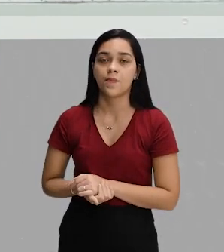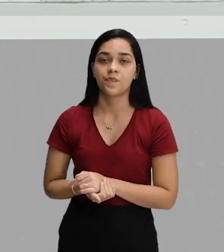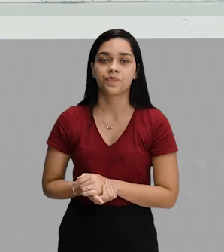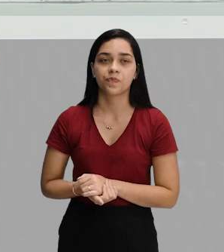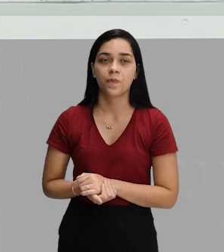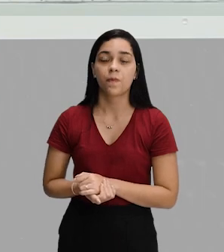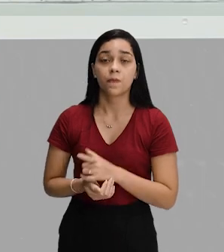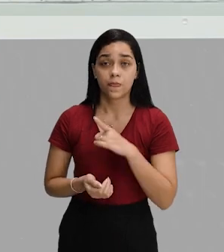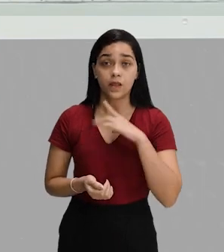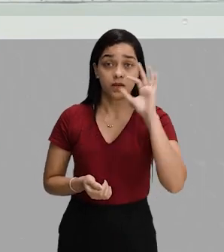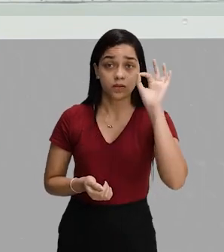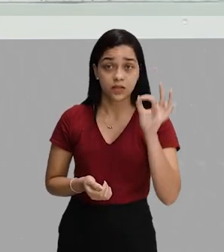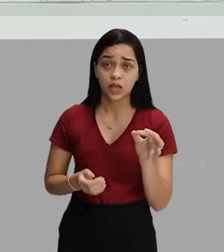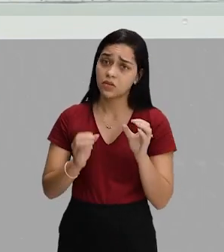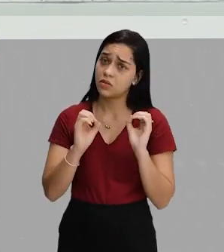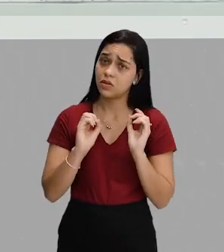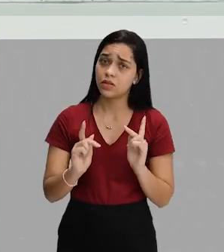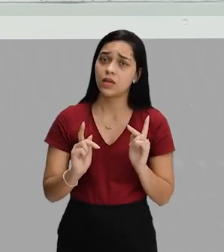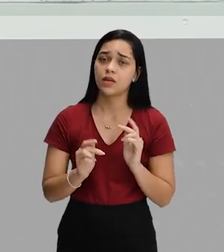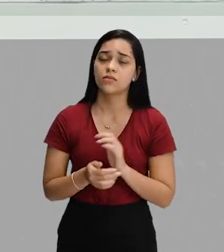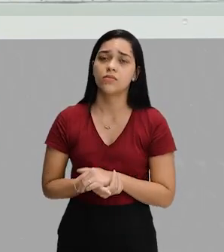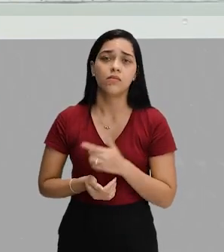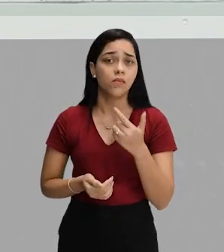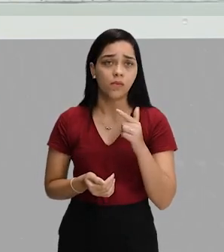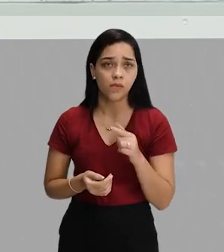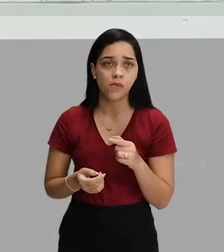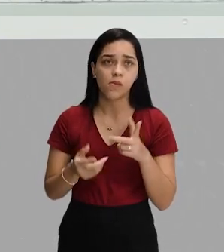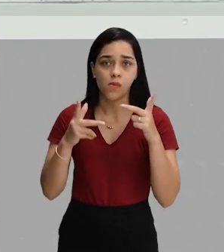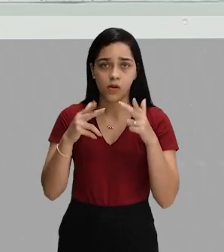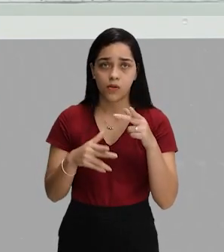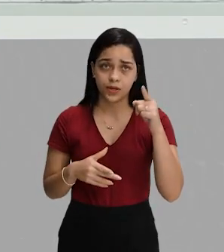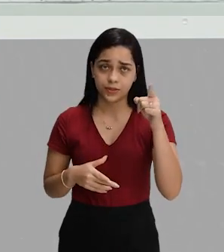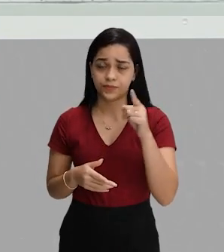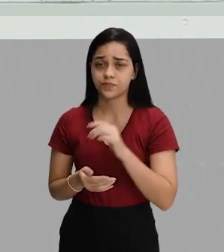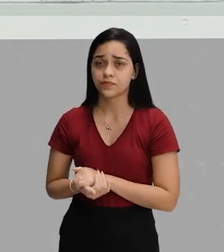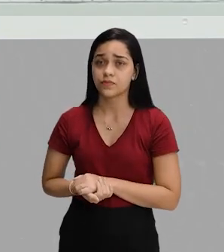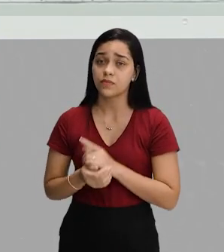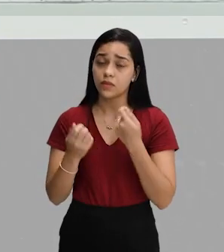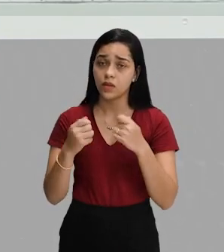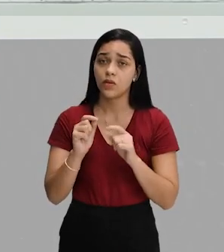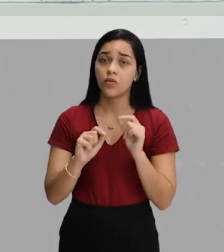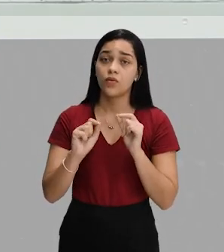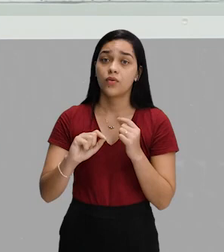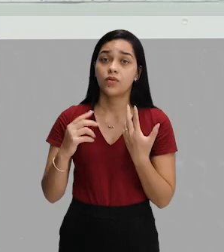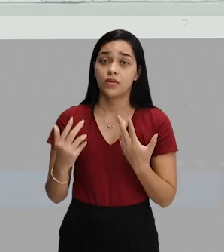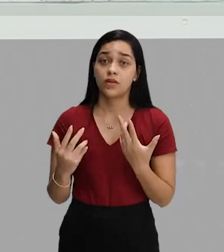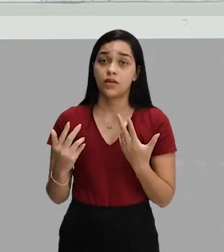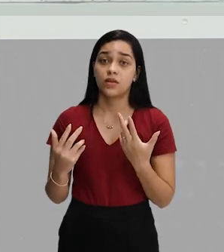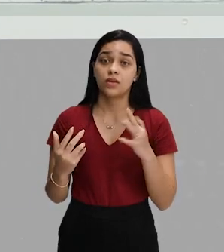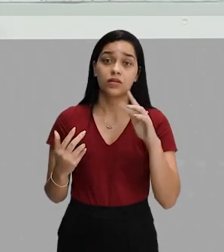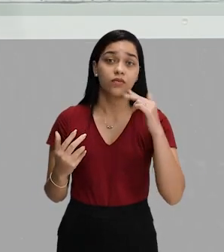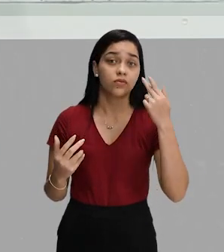dessa forma, deu certo? Beleza. Não deu, como essas aqui, ó, você vai dizer o quê? Que essa